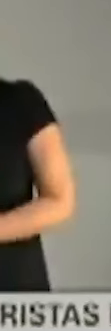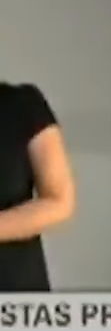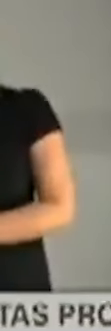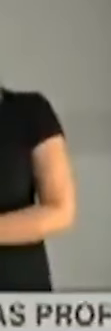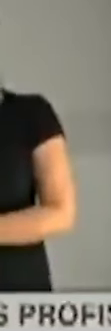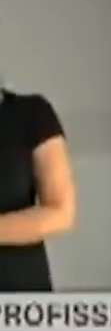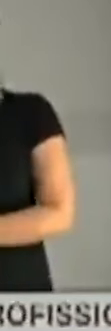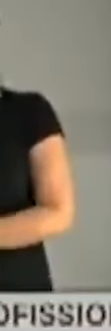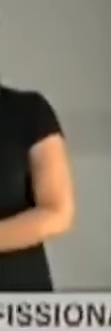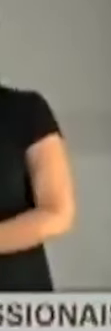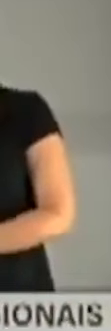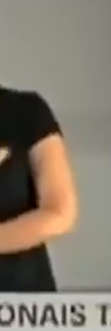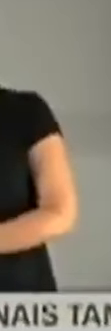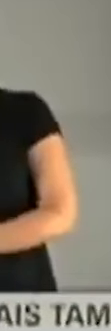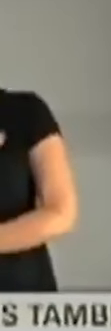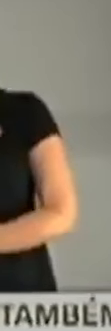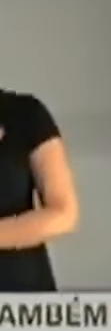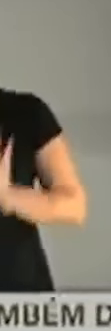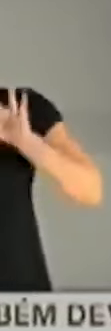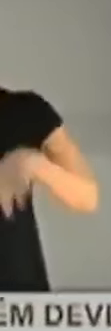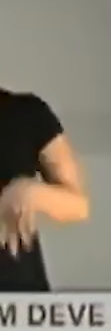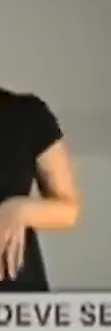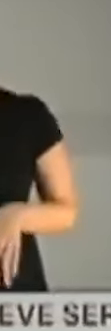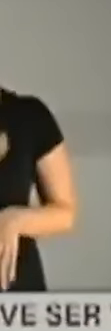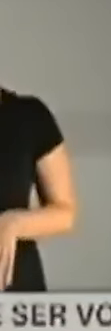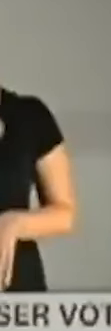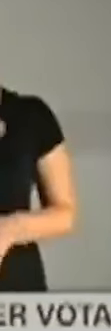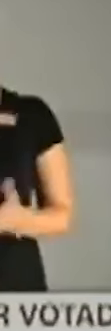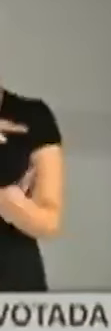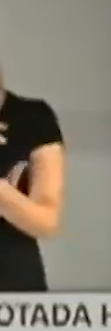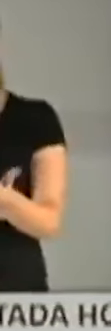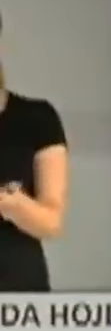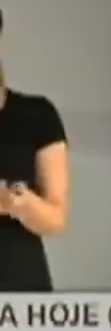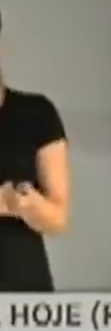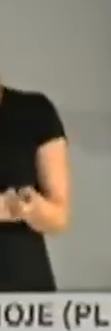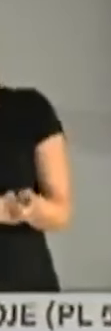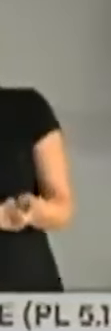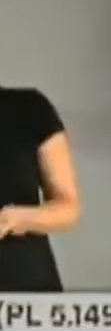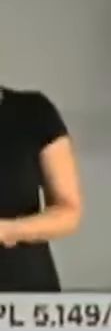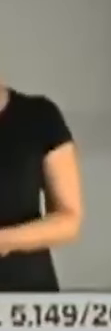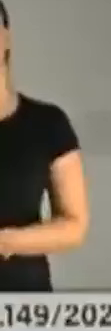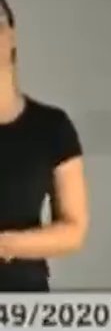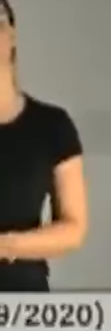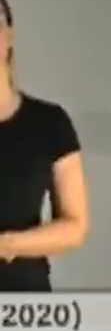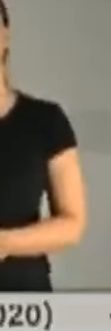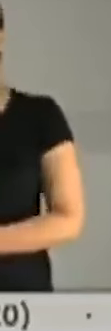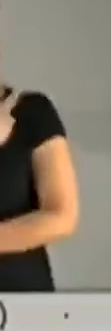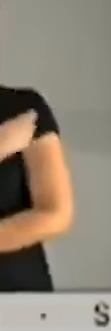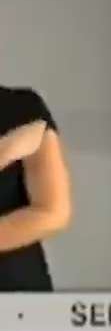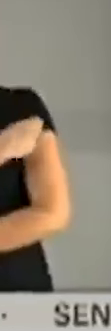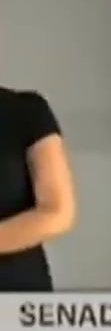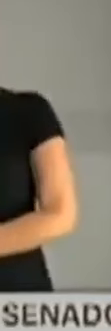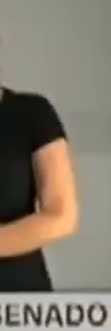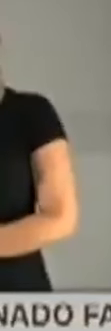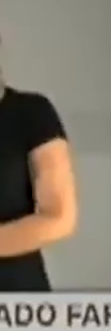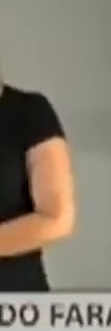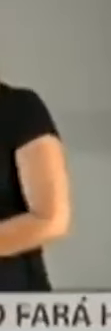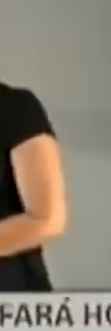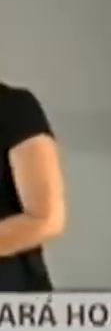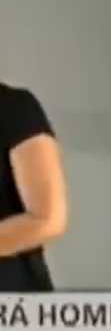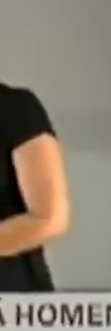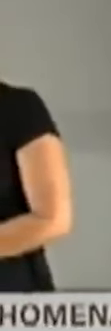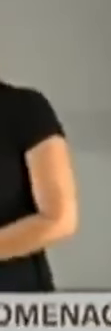no final de dezembro mundo que aplicado um pouco mais de 4 milhões de idosos e nós tínhamos do Butantã